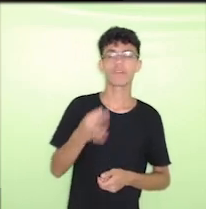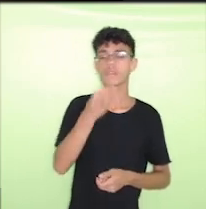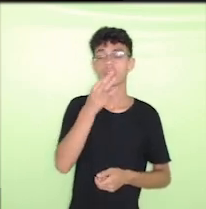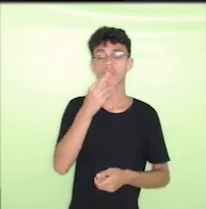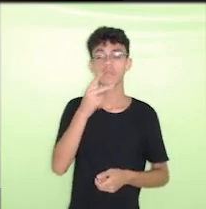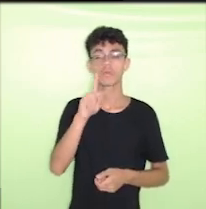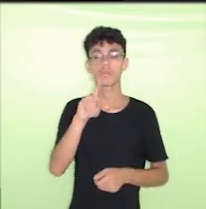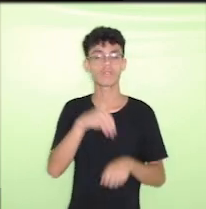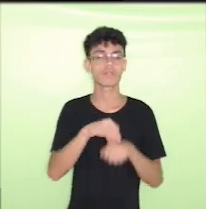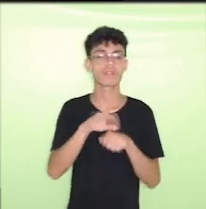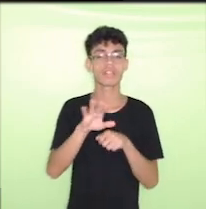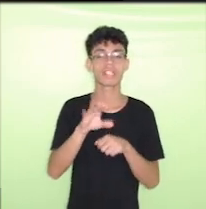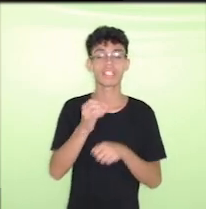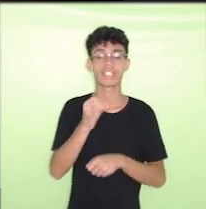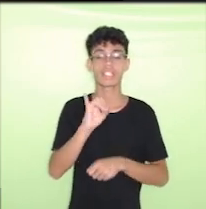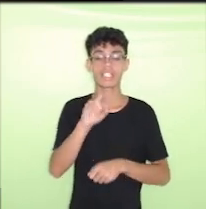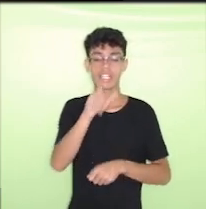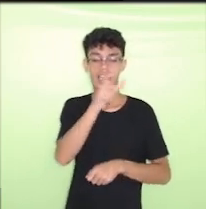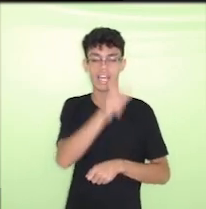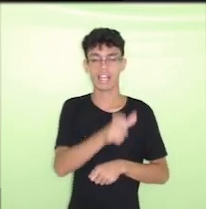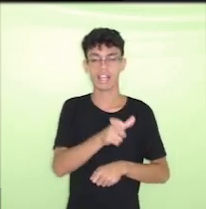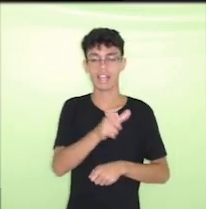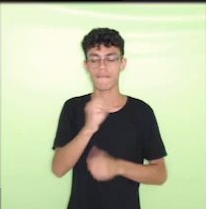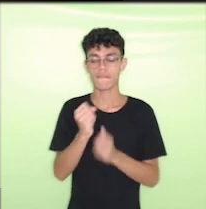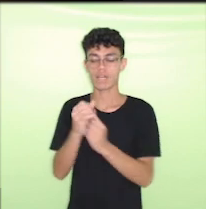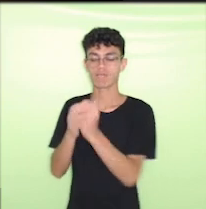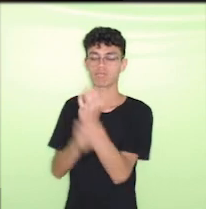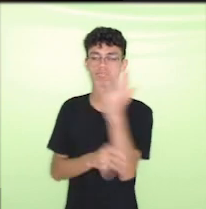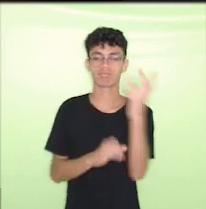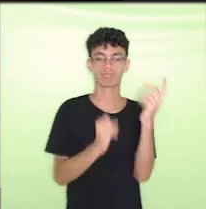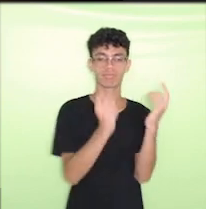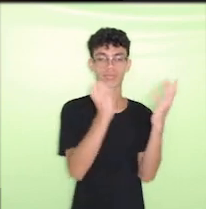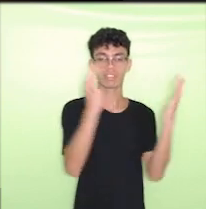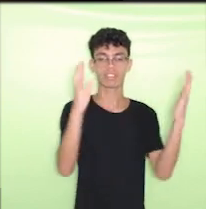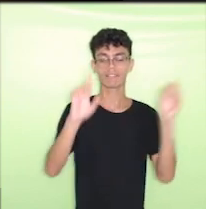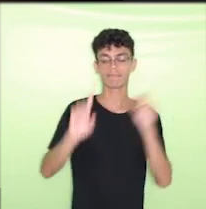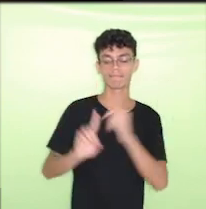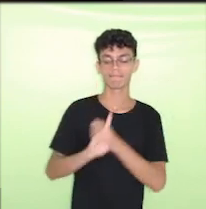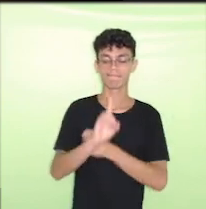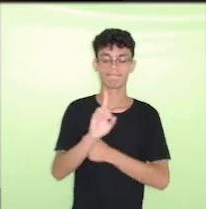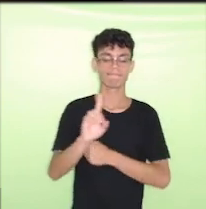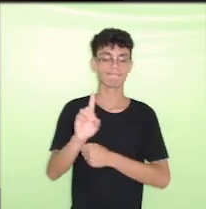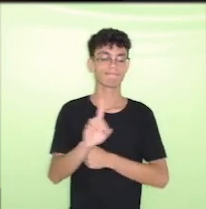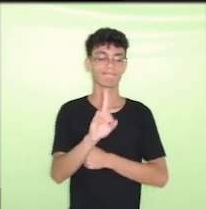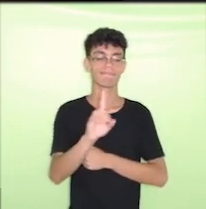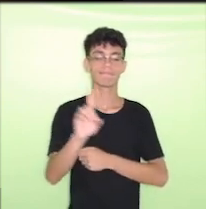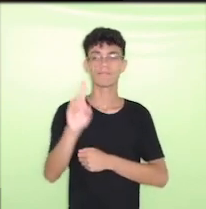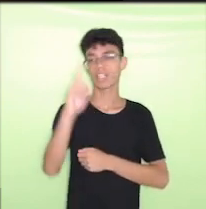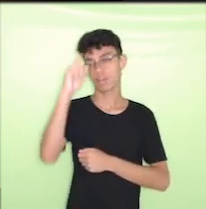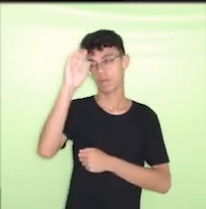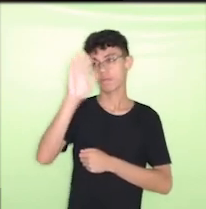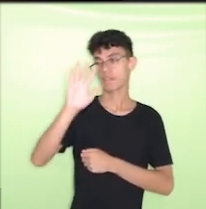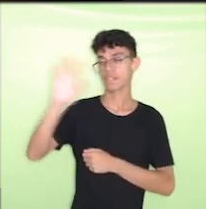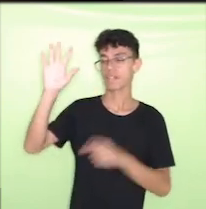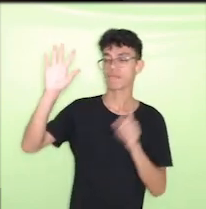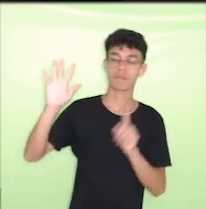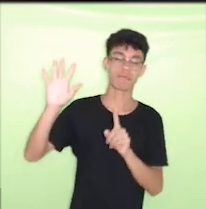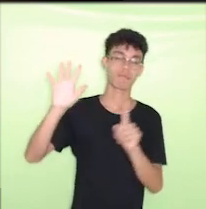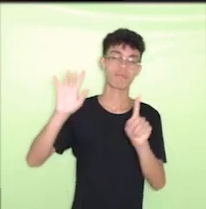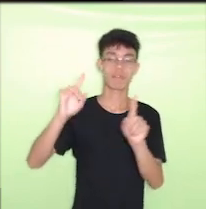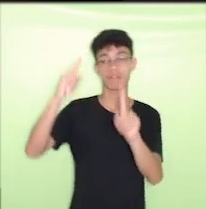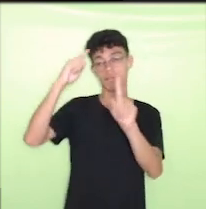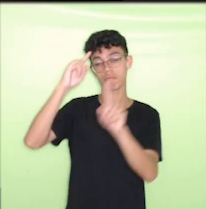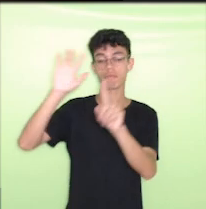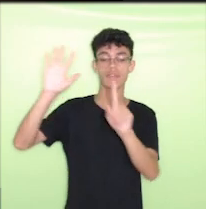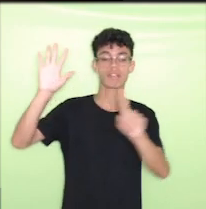Nós a recompensaríamos se ela ficasse passeando pelos nossos jardins. Passeando e pensando, pensando e passeando, pensando e passeando, passeando e